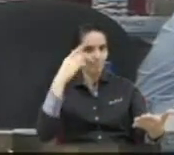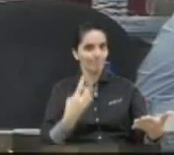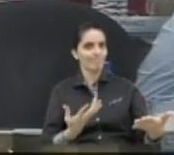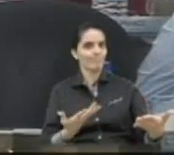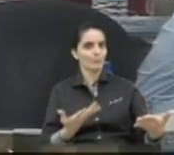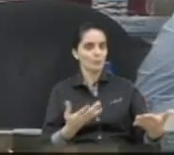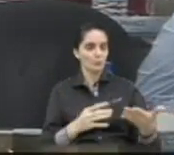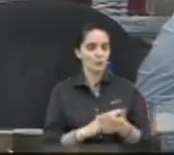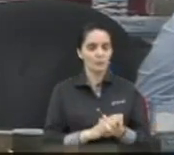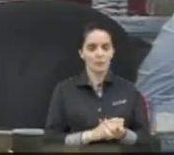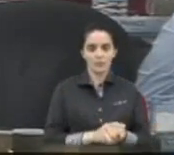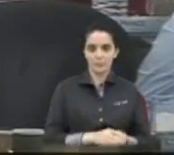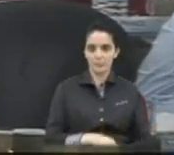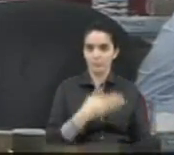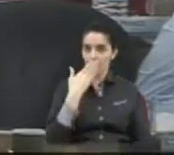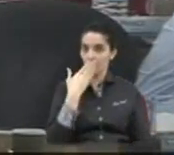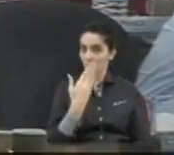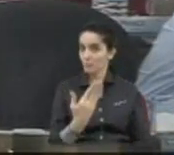fiz